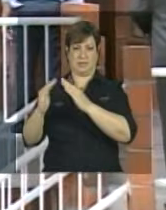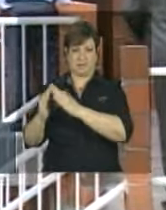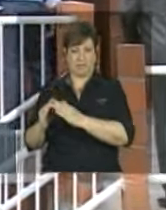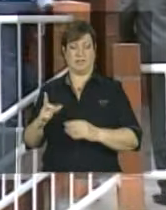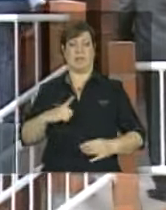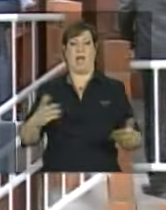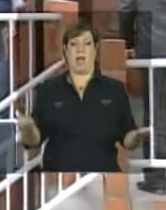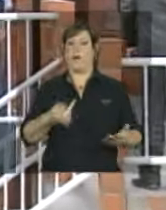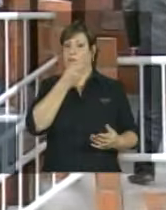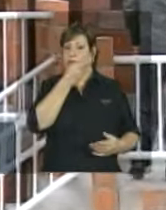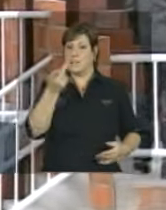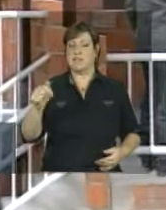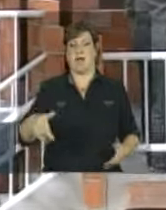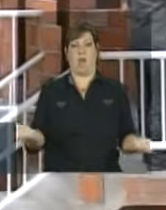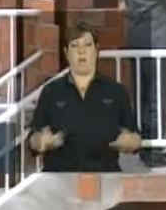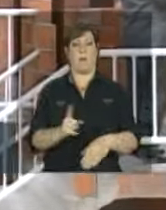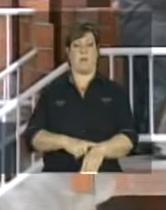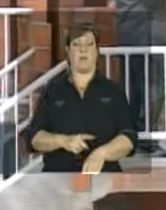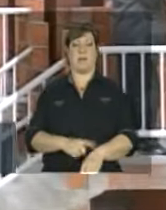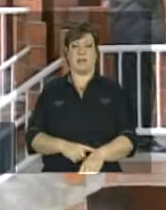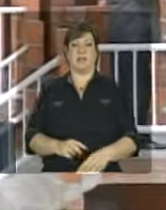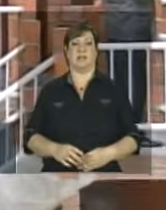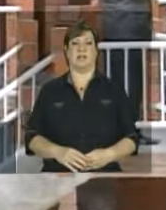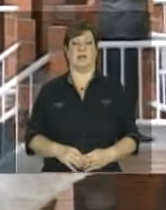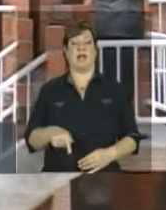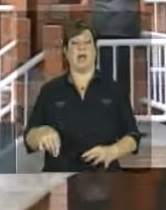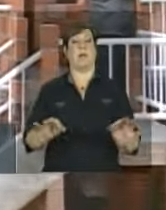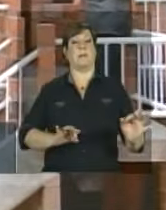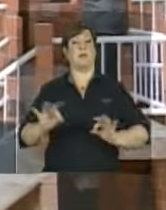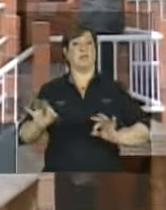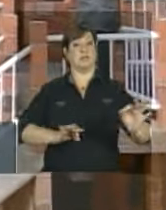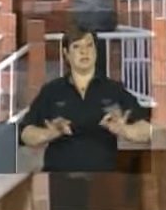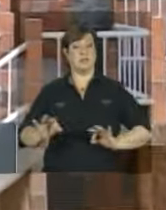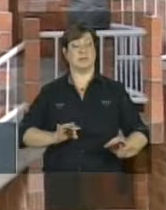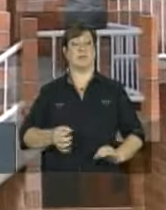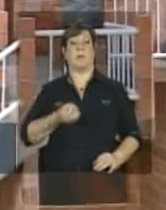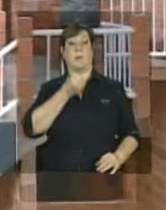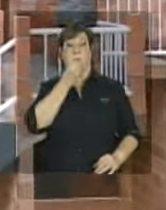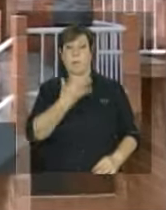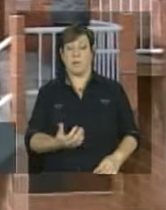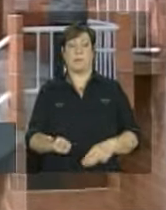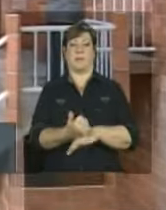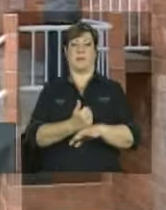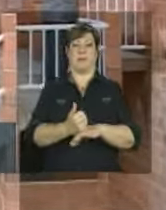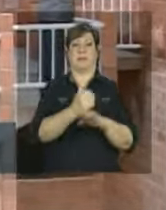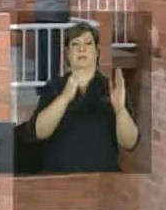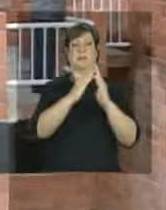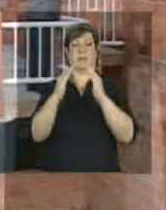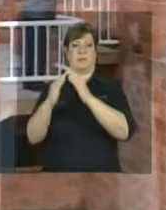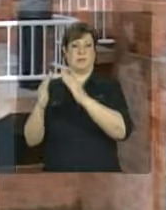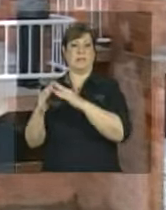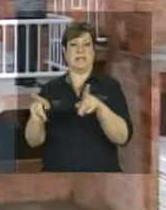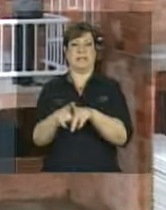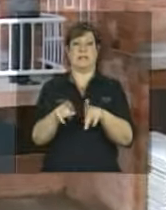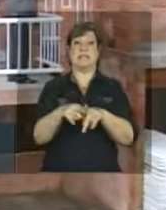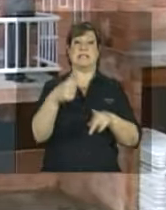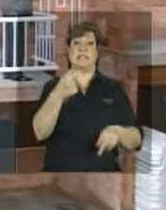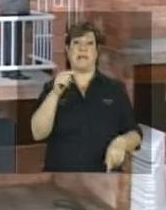visitando no momento, o projeto realizará melhorias habitacionais e 7